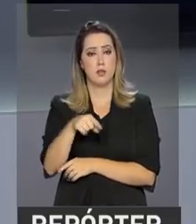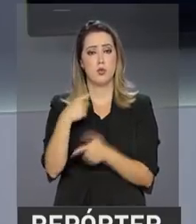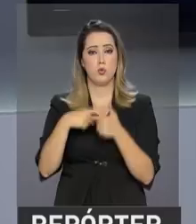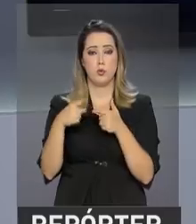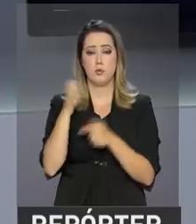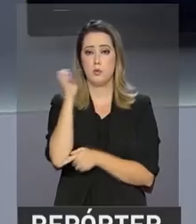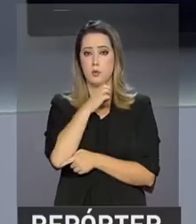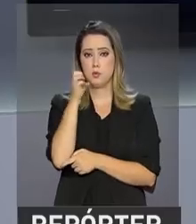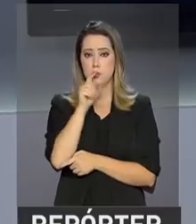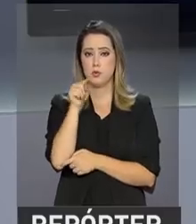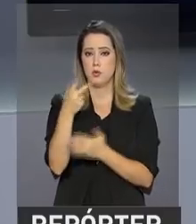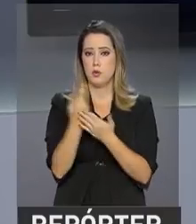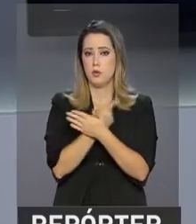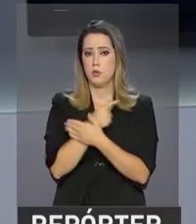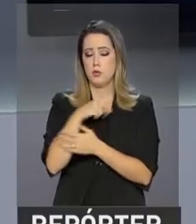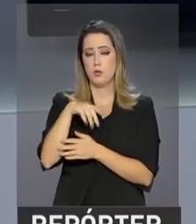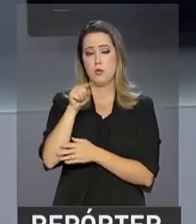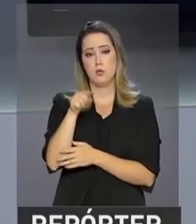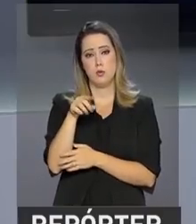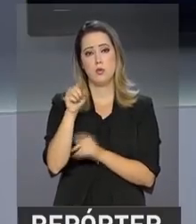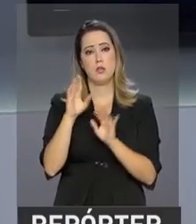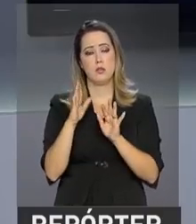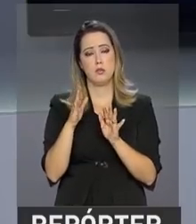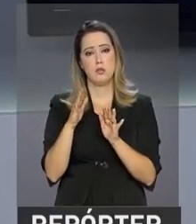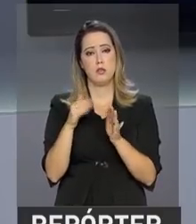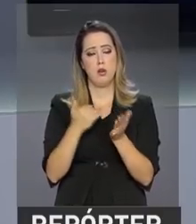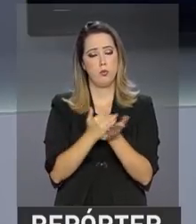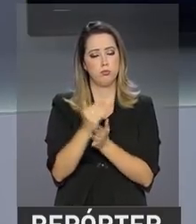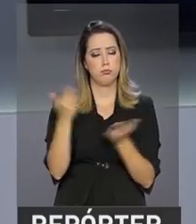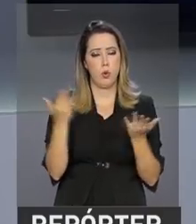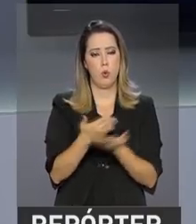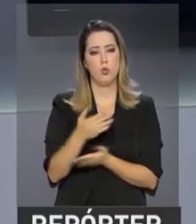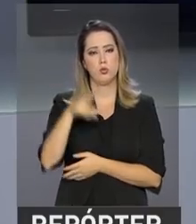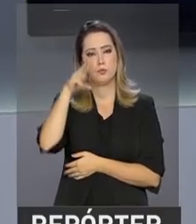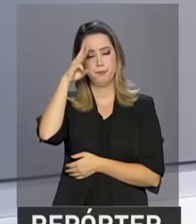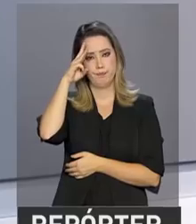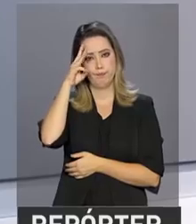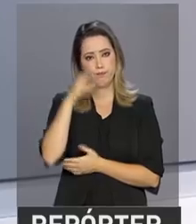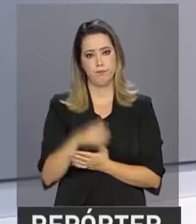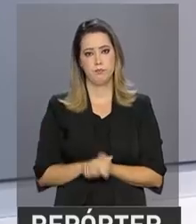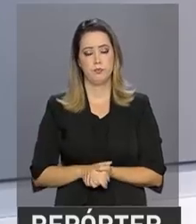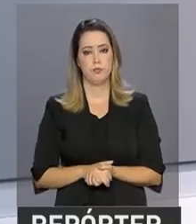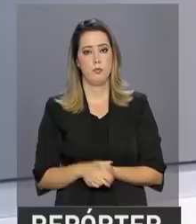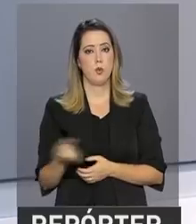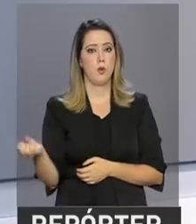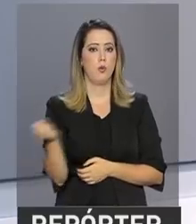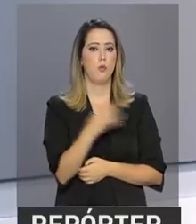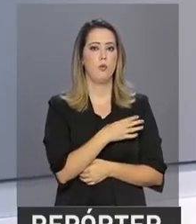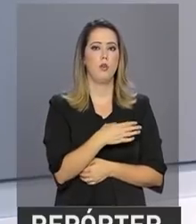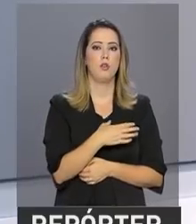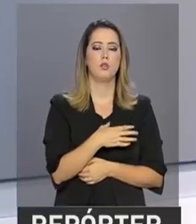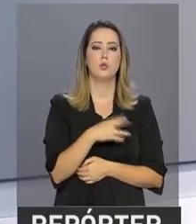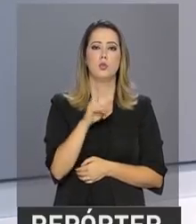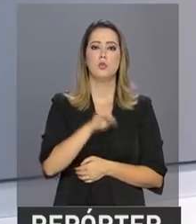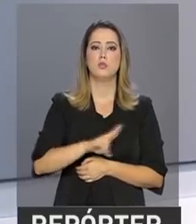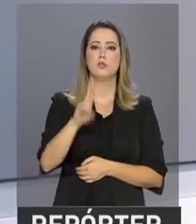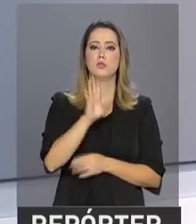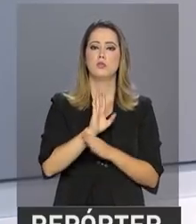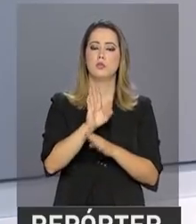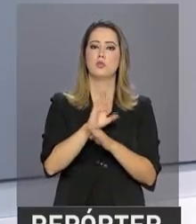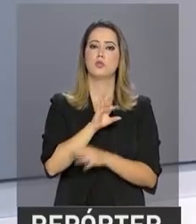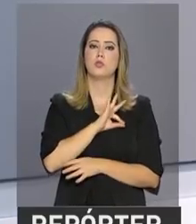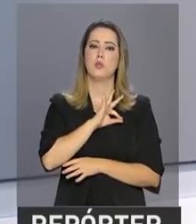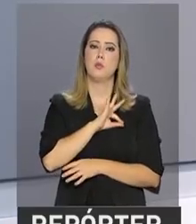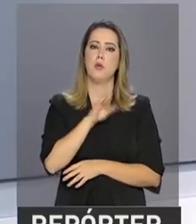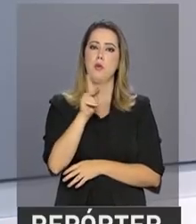de emergência o que deve ocorrer segundo o ministro a partir desta terça-feira uma nova ferramenta vai auxiliar a polícia